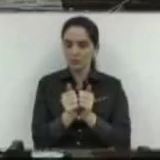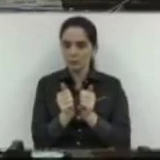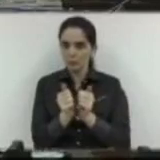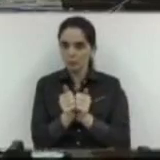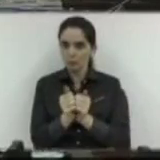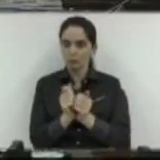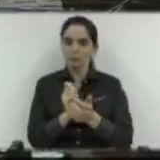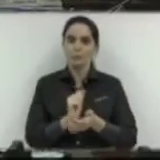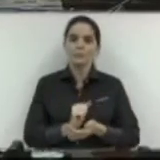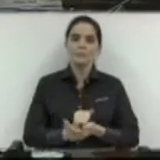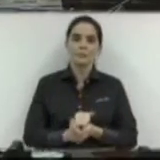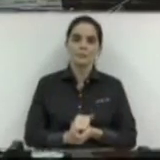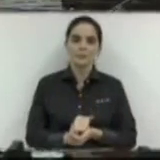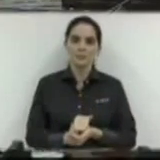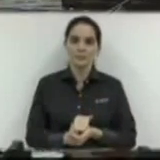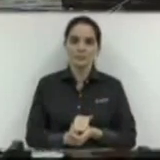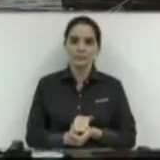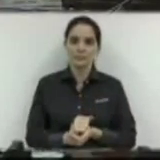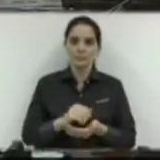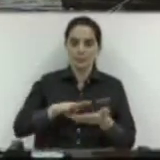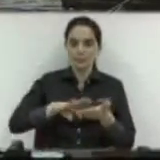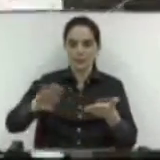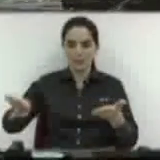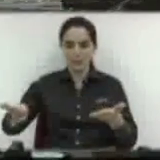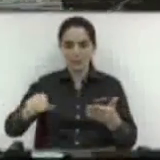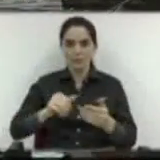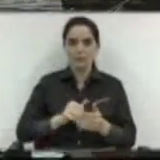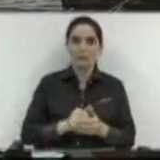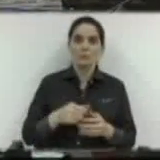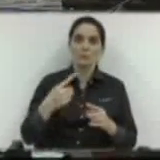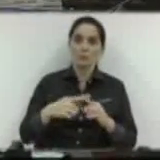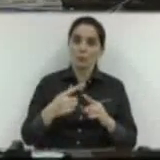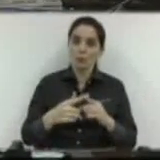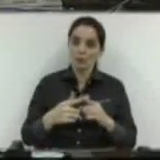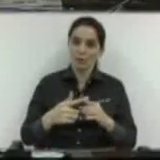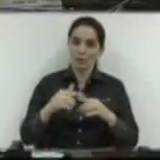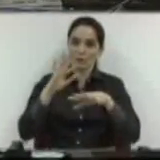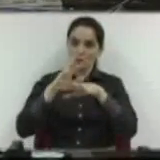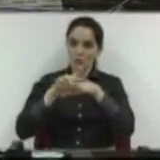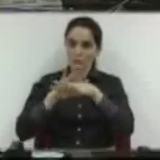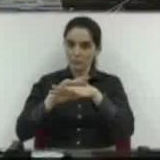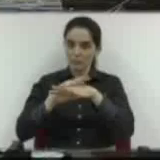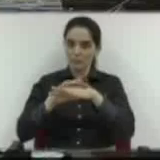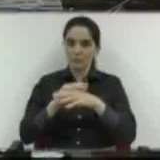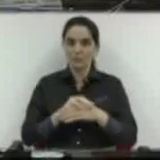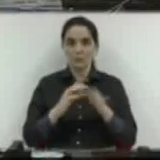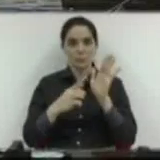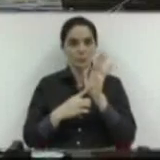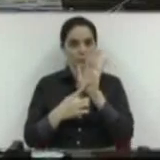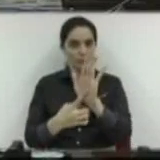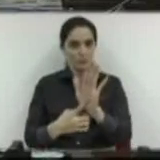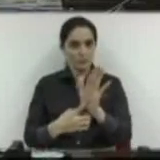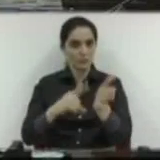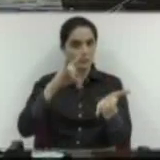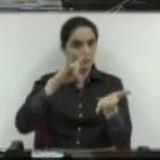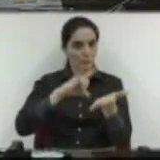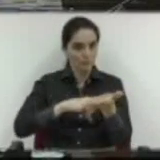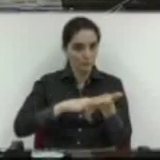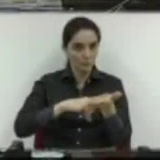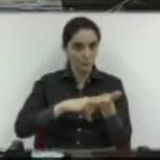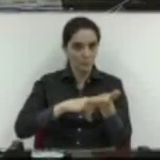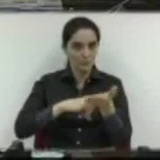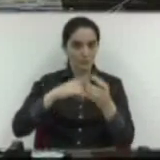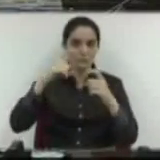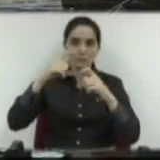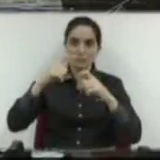Excelência licença por moléstia, devidamente comprovada por atestado médico, que segue em anexo